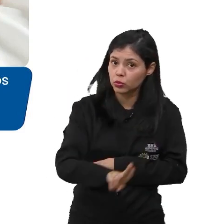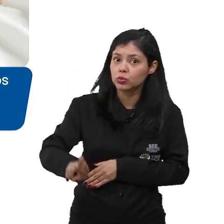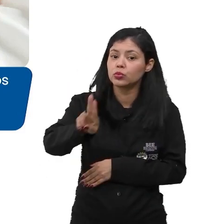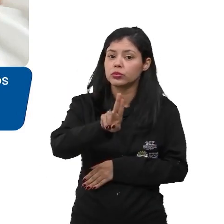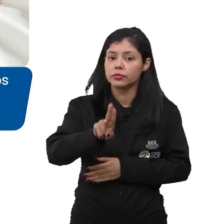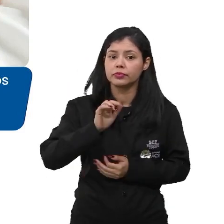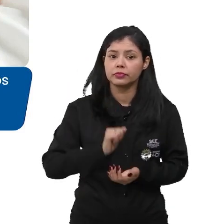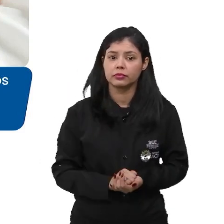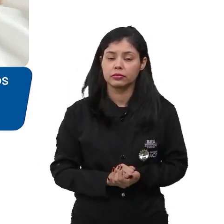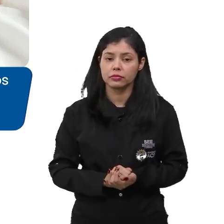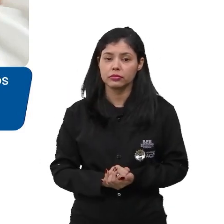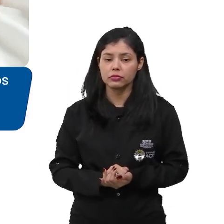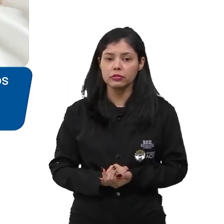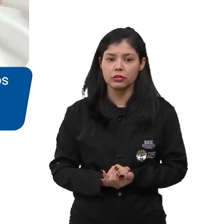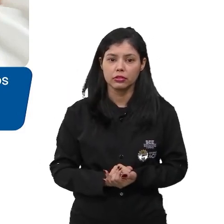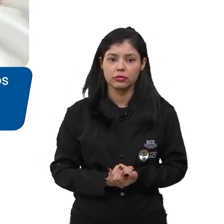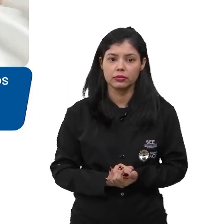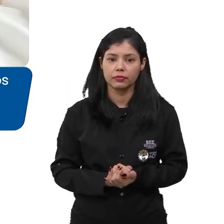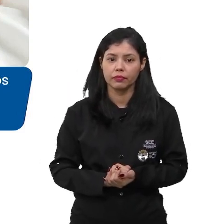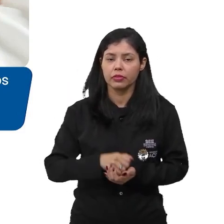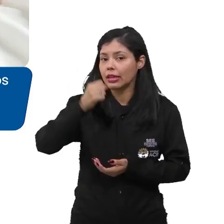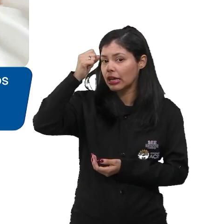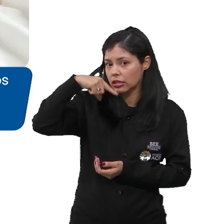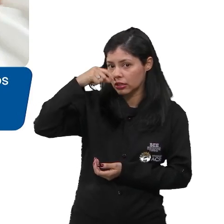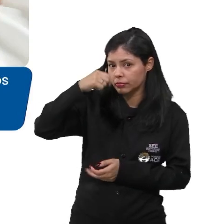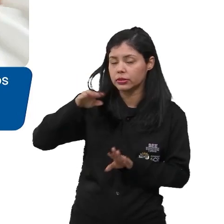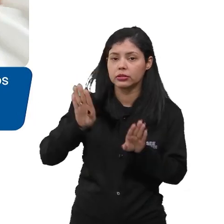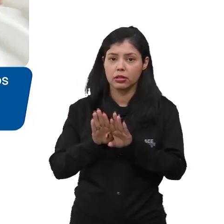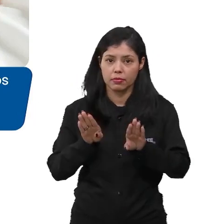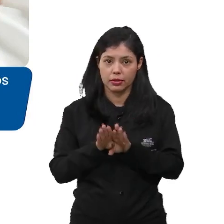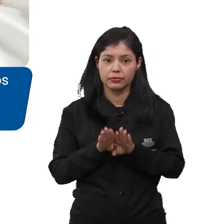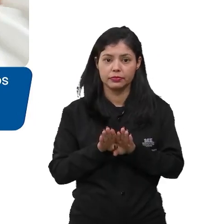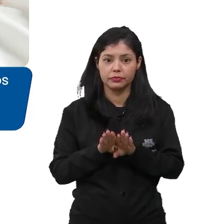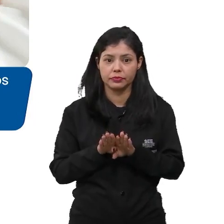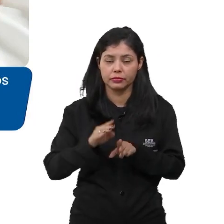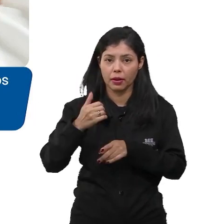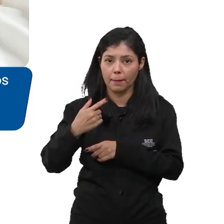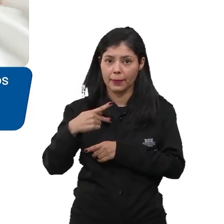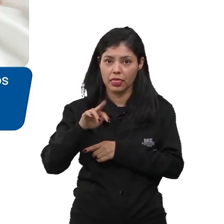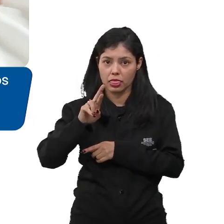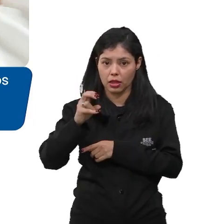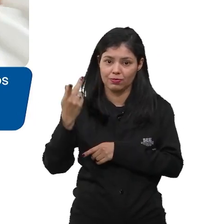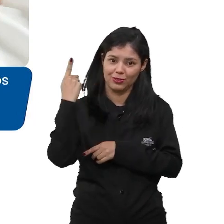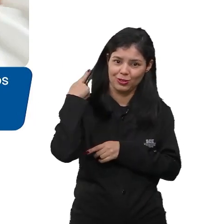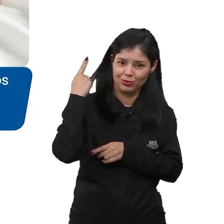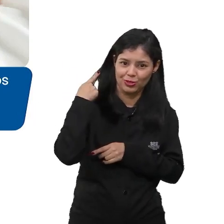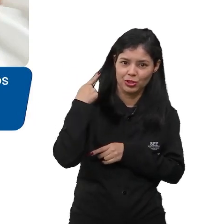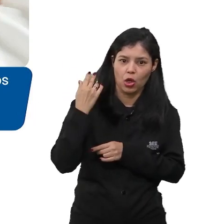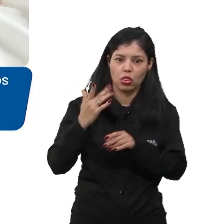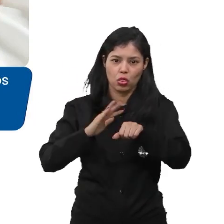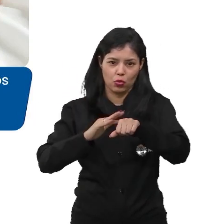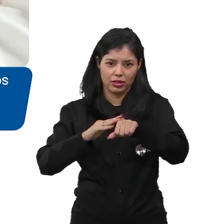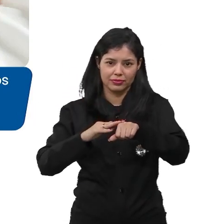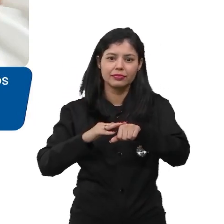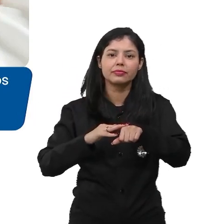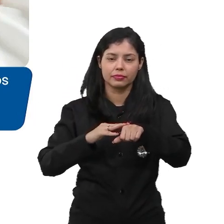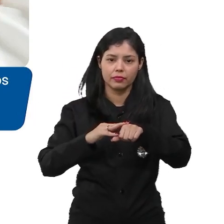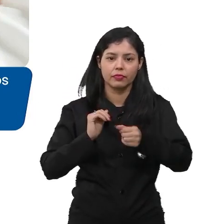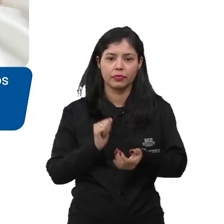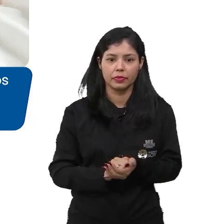utilizados para as gripes e resfriados, né, e também para a pneumonia, né, teria ali a amoxicilina,